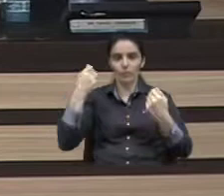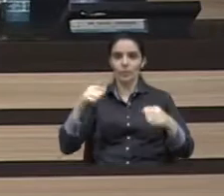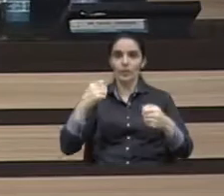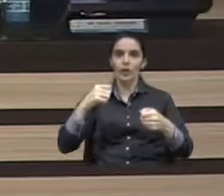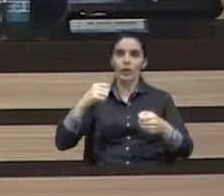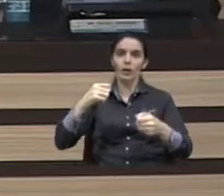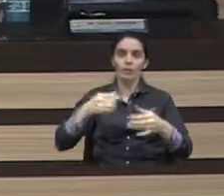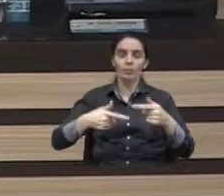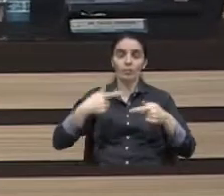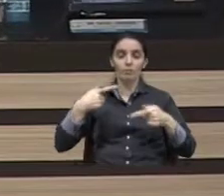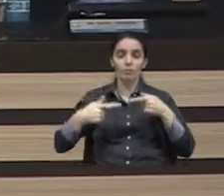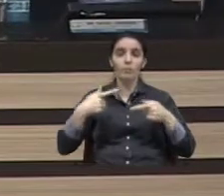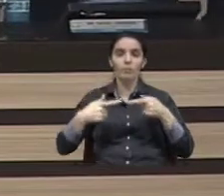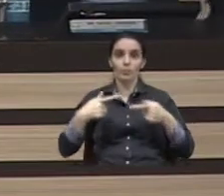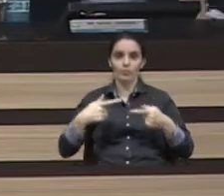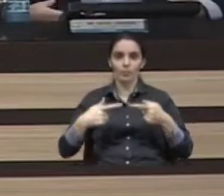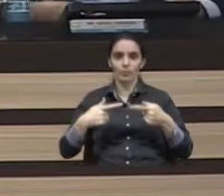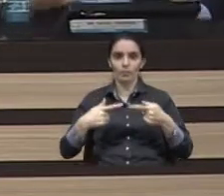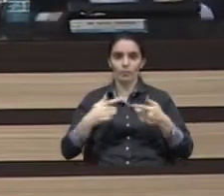em discussão.